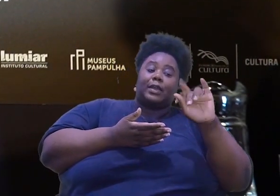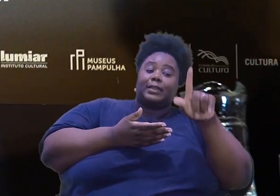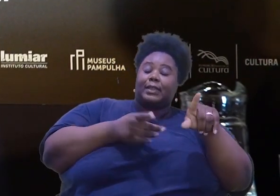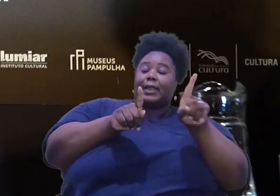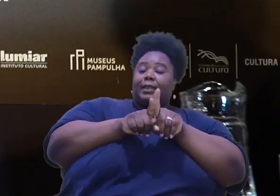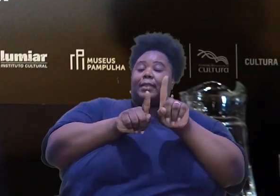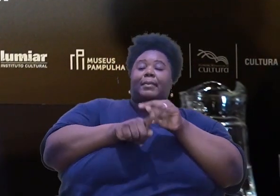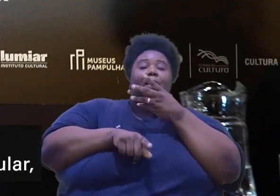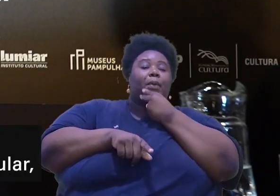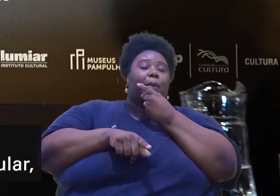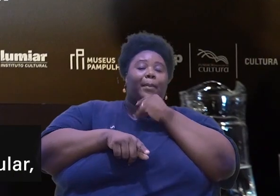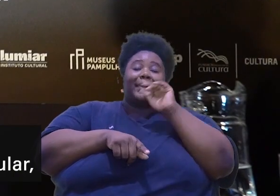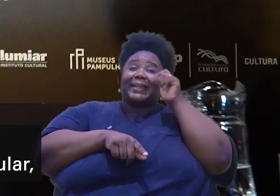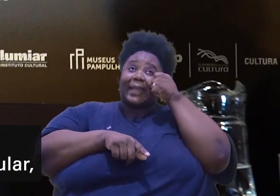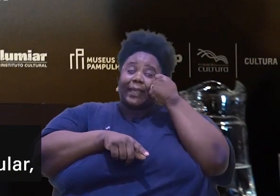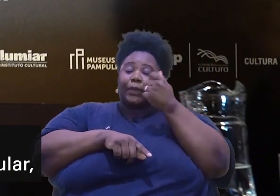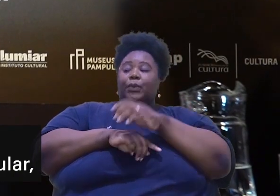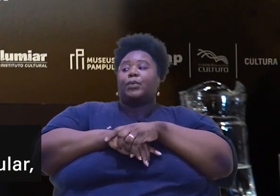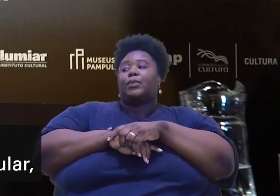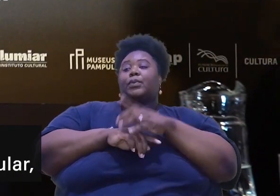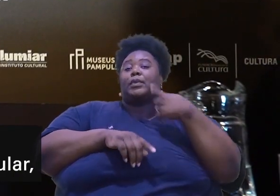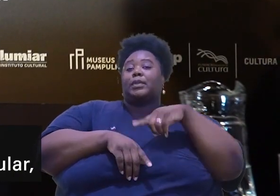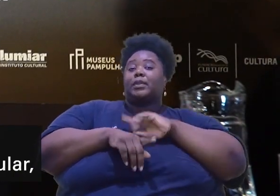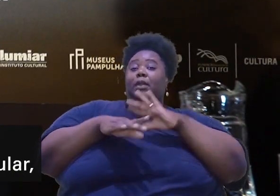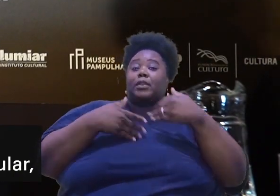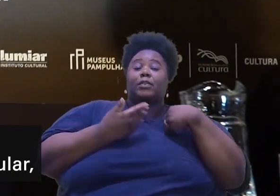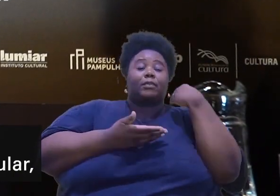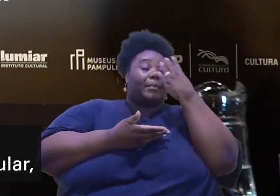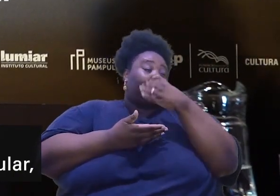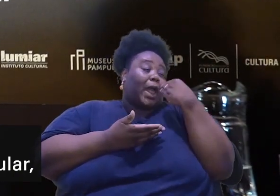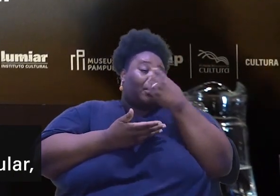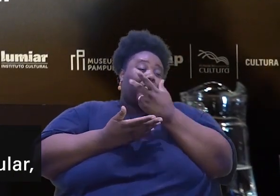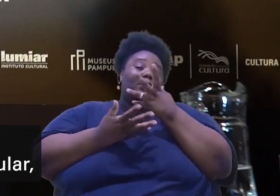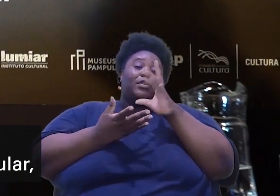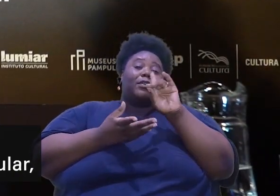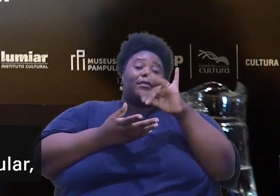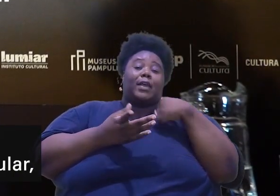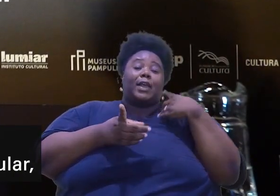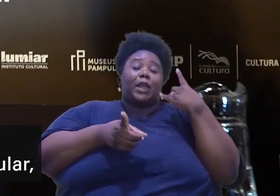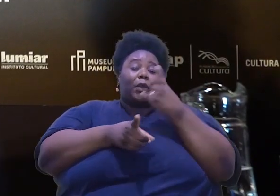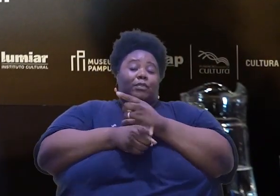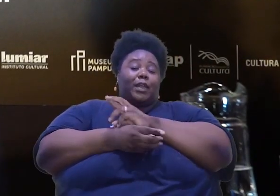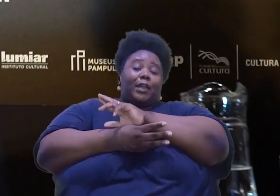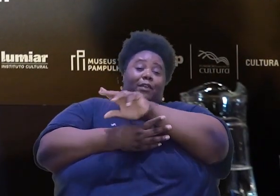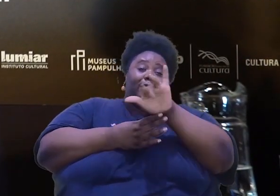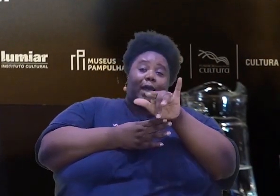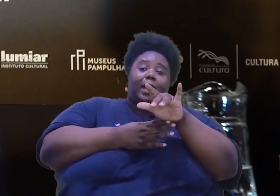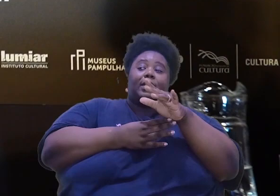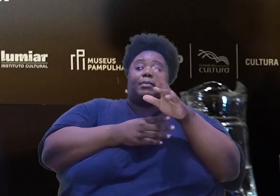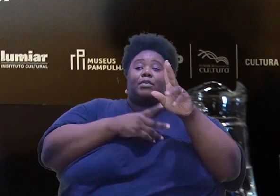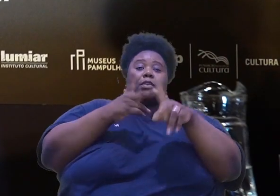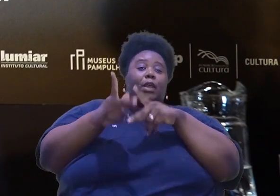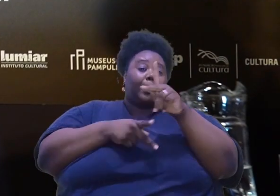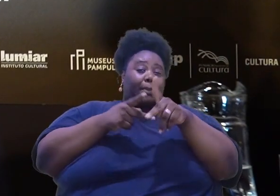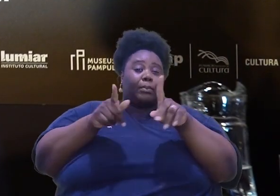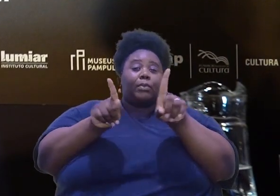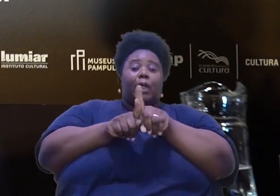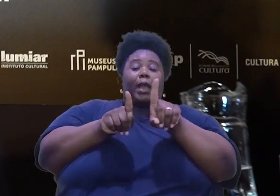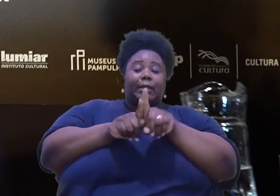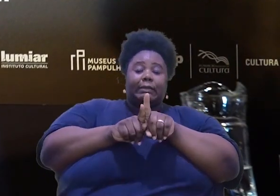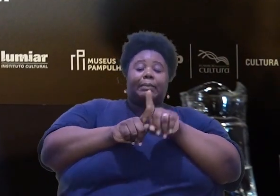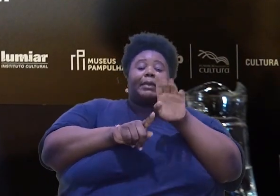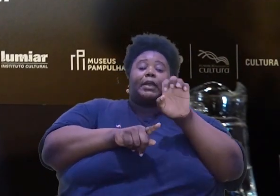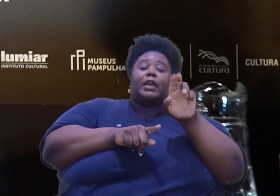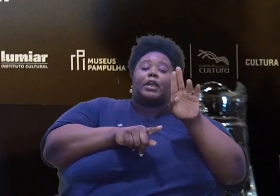negro também. Então, se a gente for para a música, nós vamos encontrar, tanto na música popular como na música erudita,